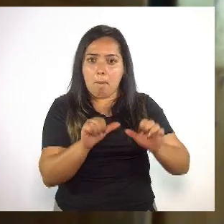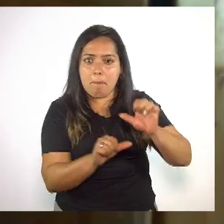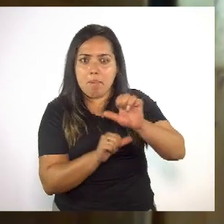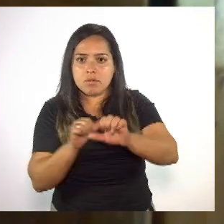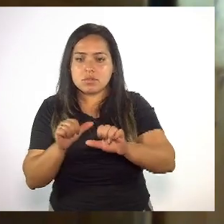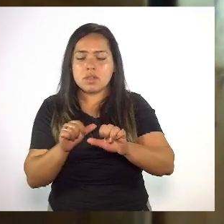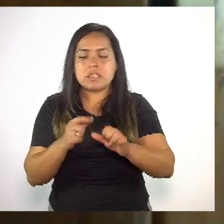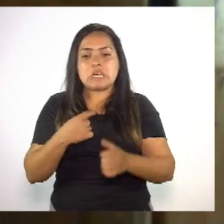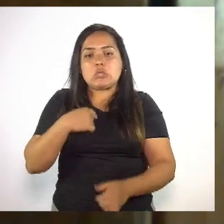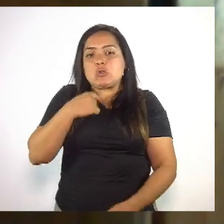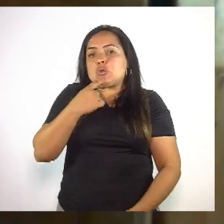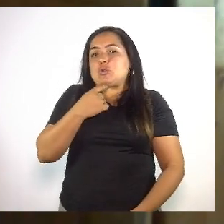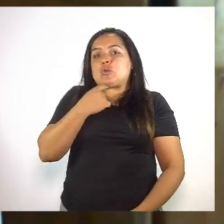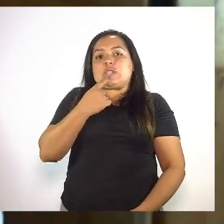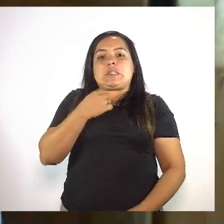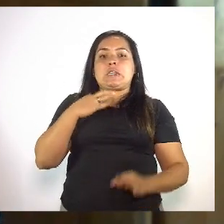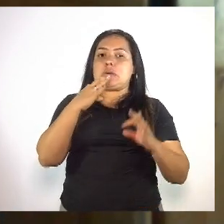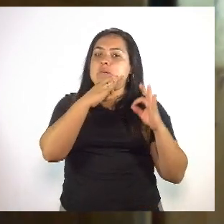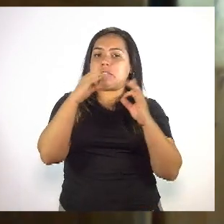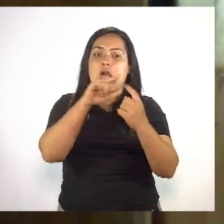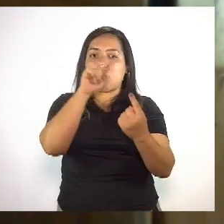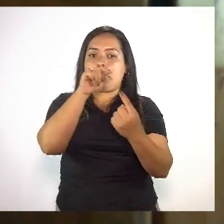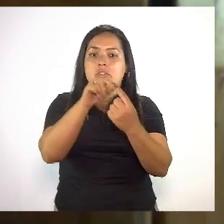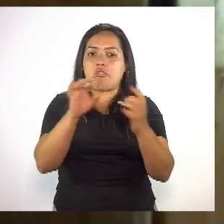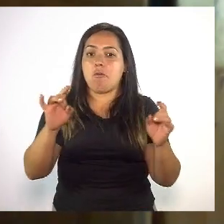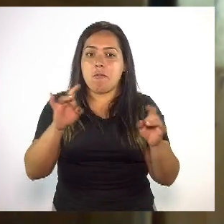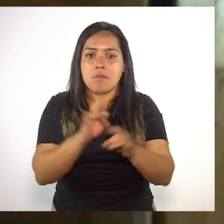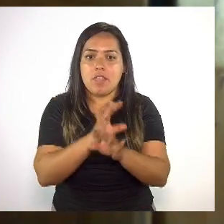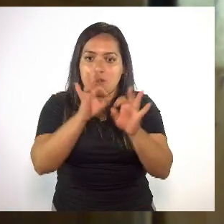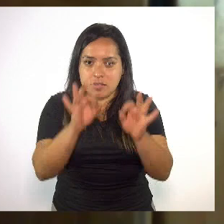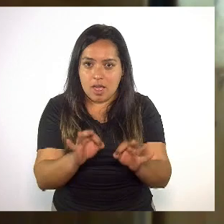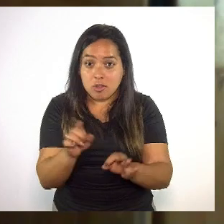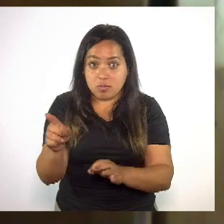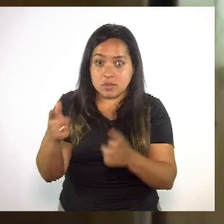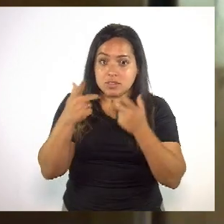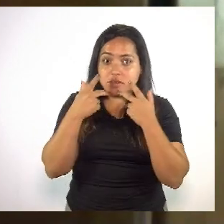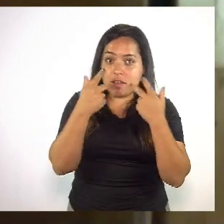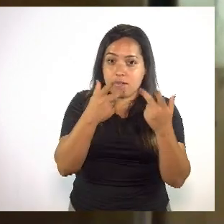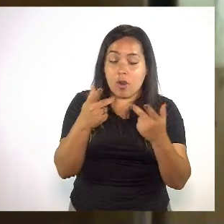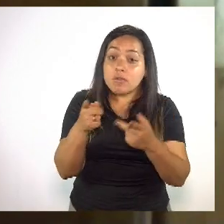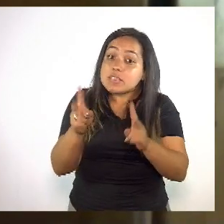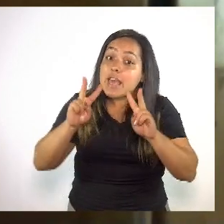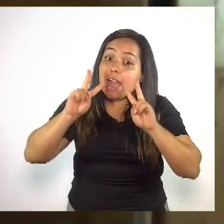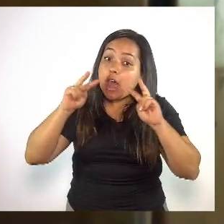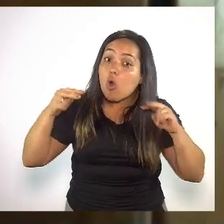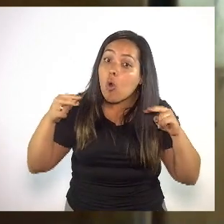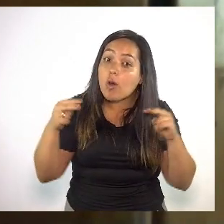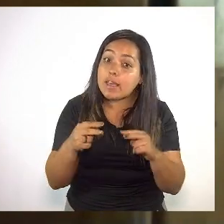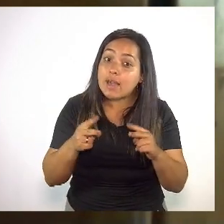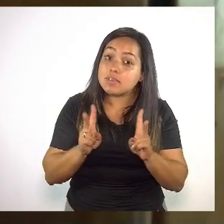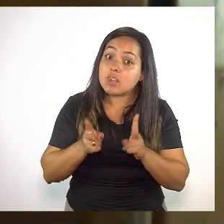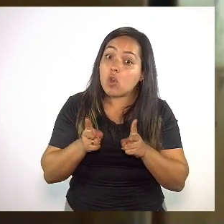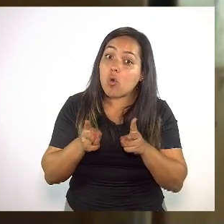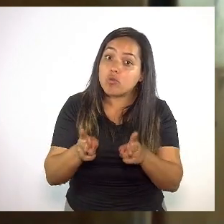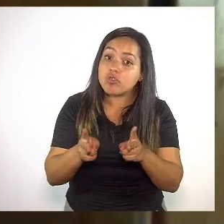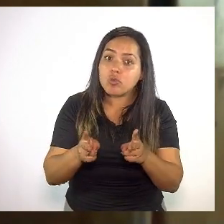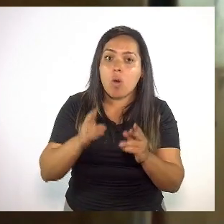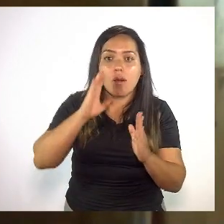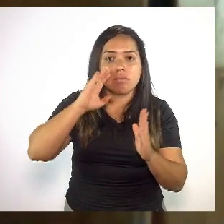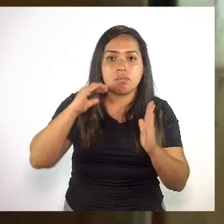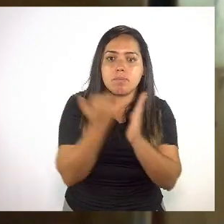tenhamos conseguido atingir os objetivos finais. Vossa Senhoria reconhece que continua a